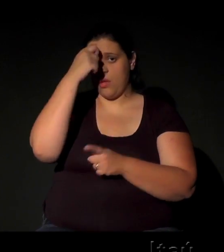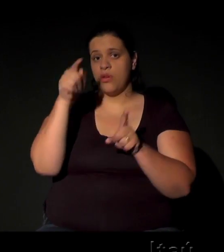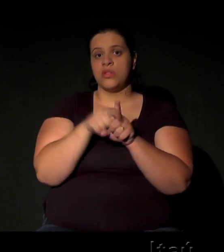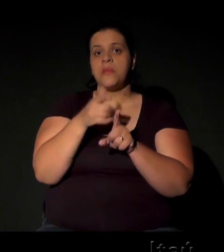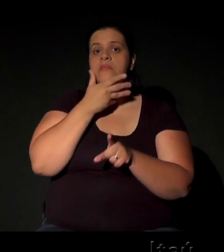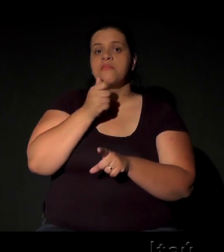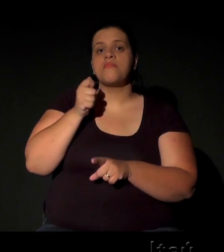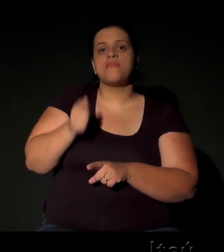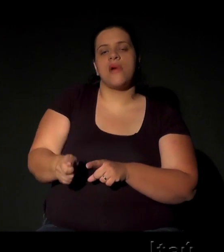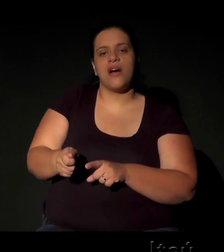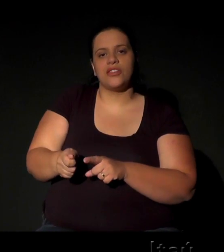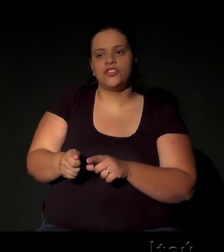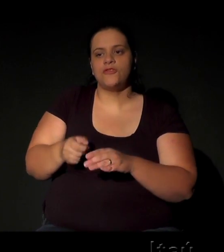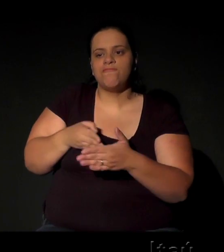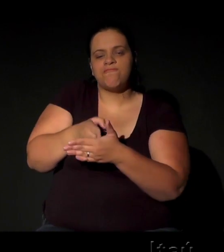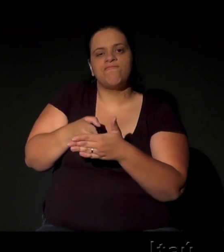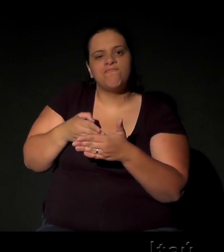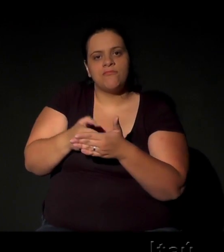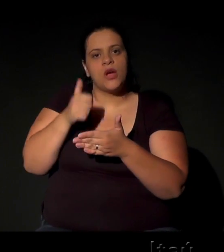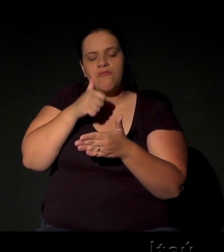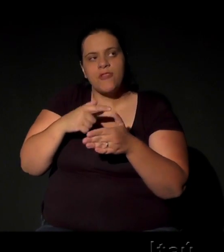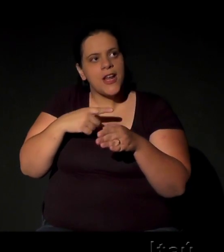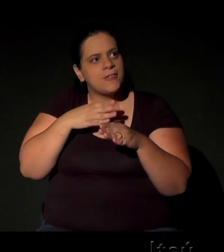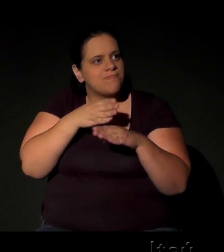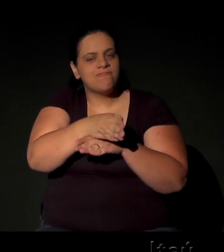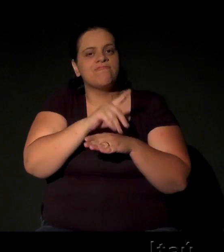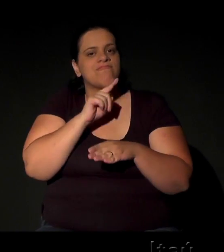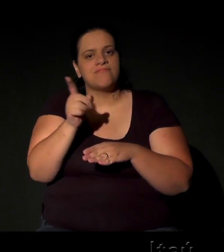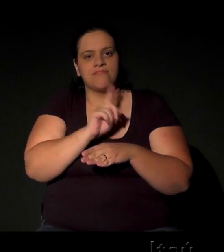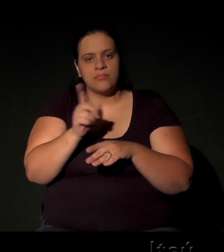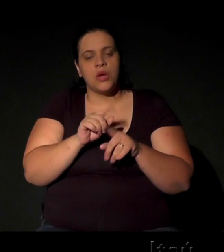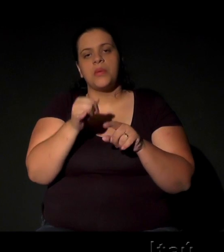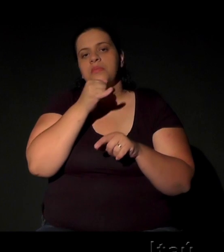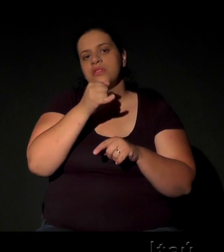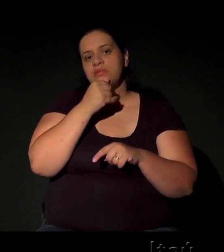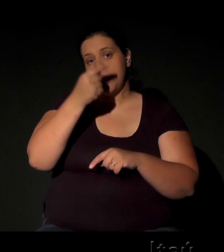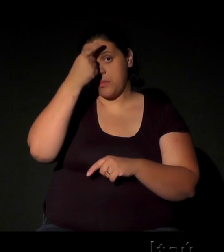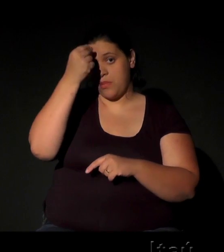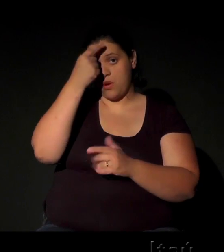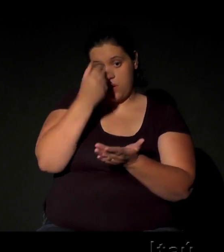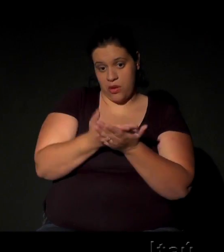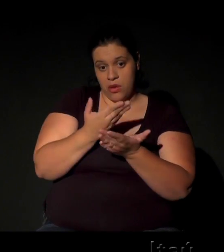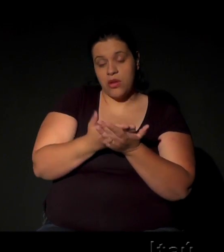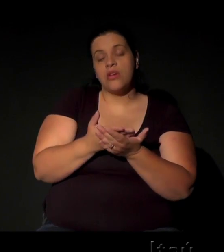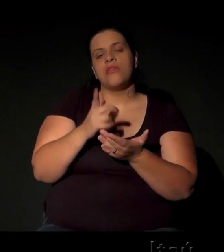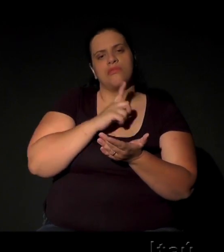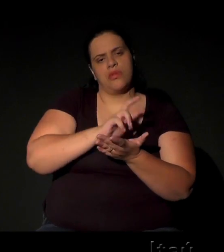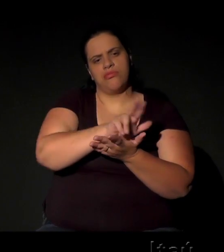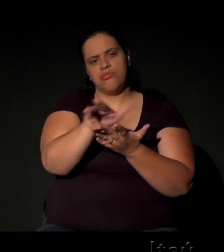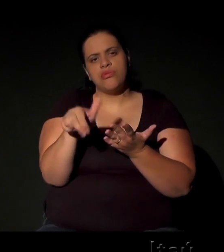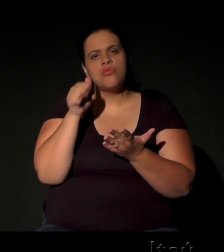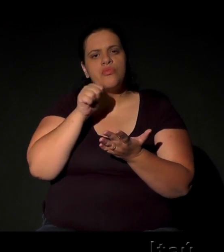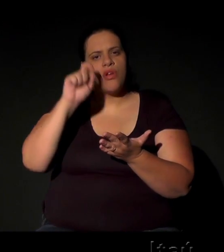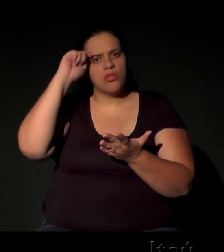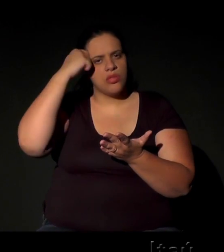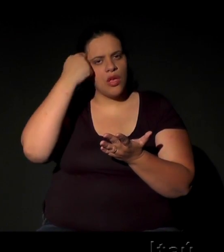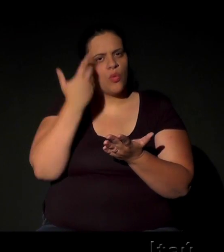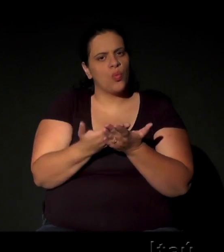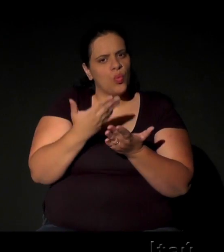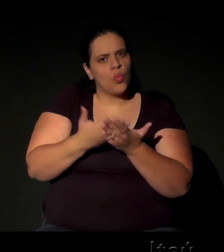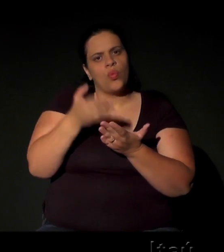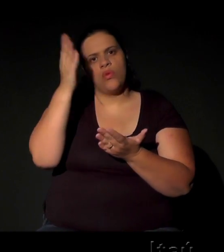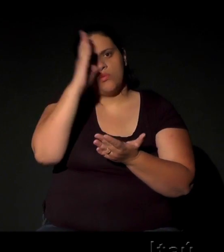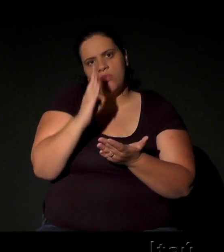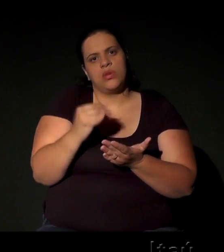o nosso acesso a esses espaços né na academia a gente tem várias mulheres negras intelectuais importantes